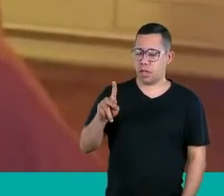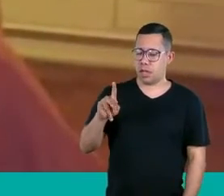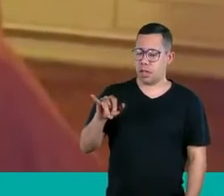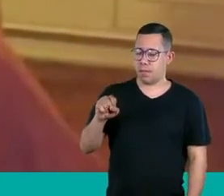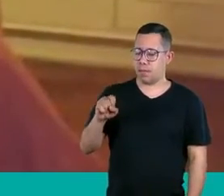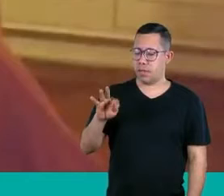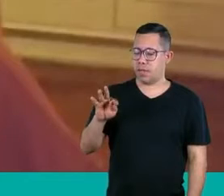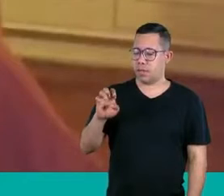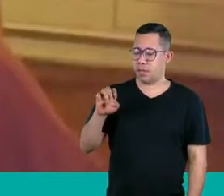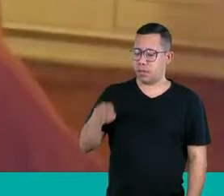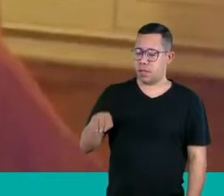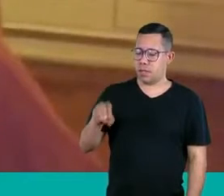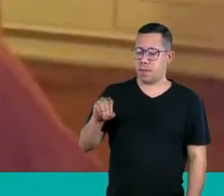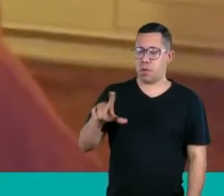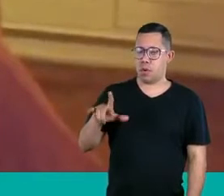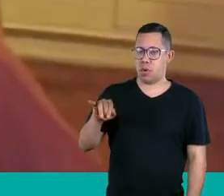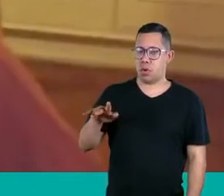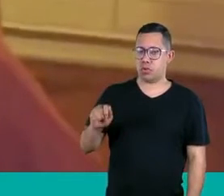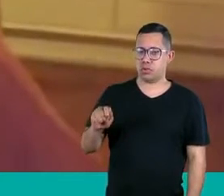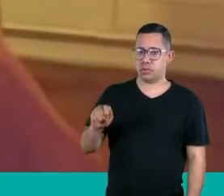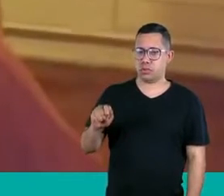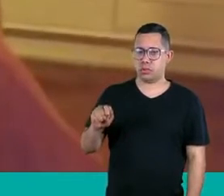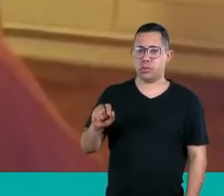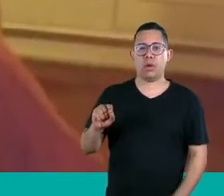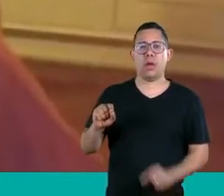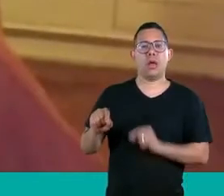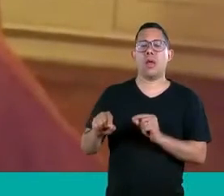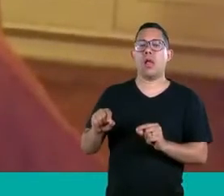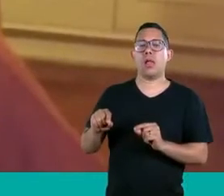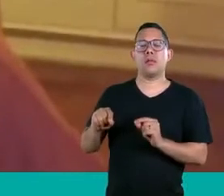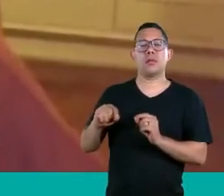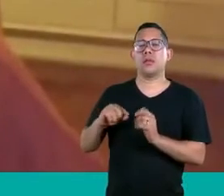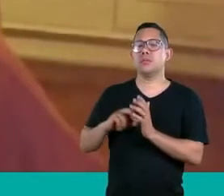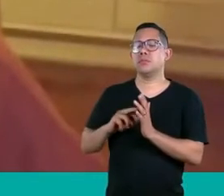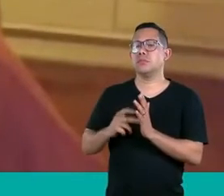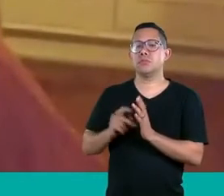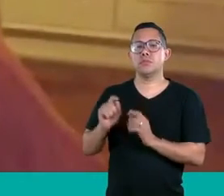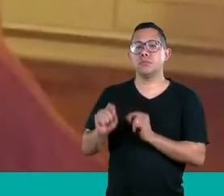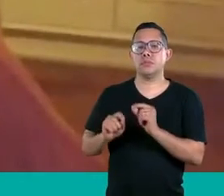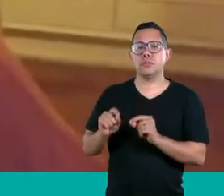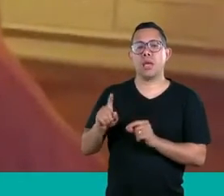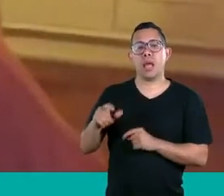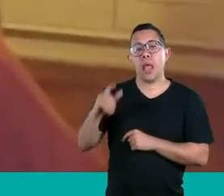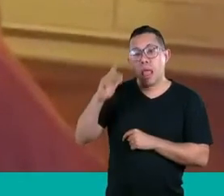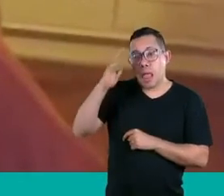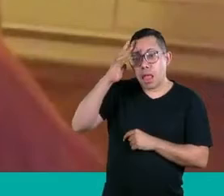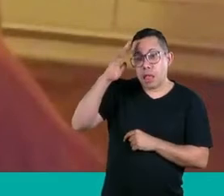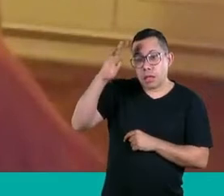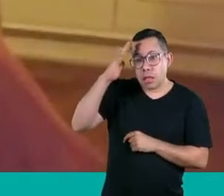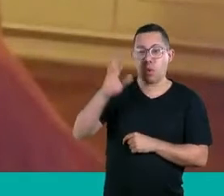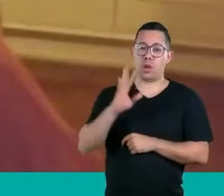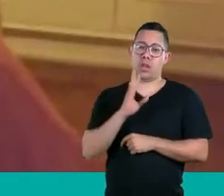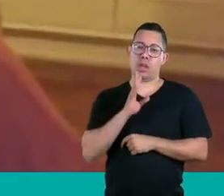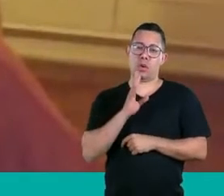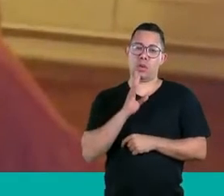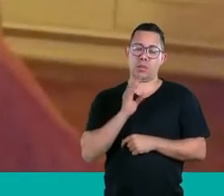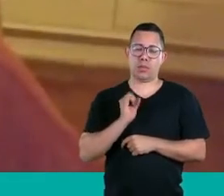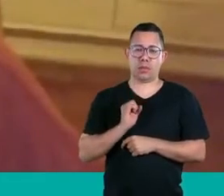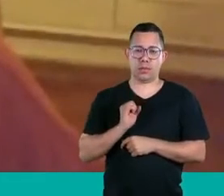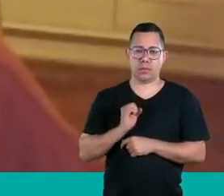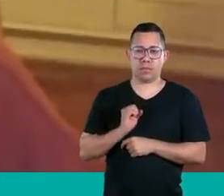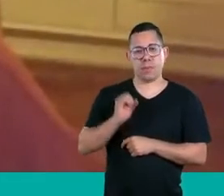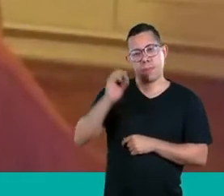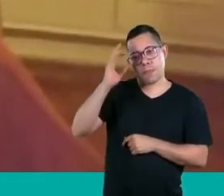epistemologia, bom, para os leigos, vulgarmente, a gente pode falar que é uma teoria do conhecimento, que é presente